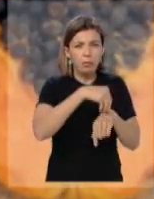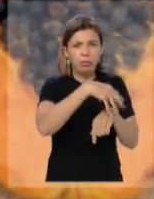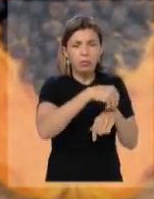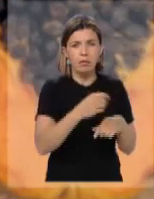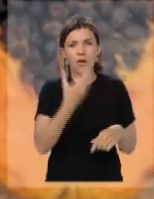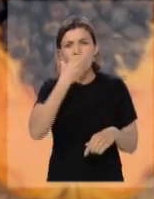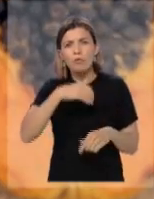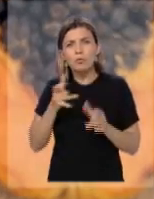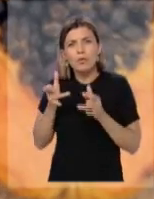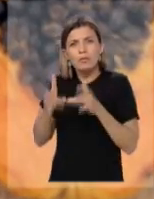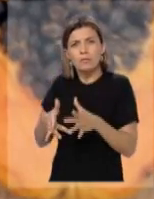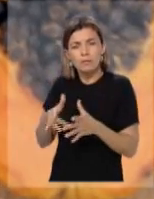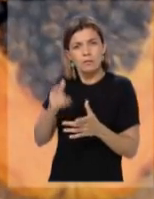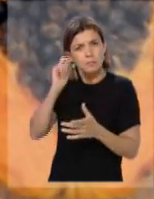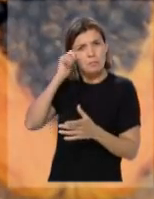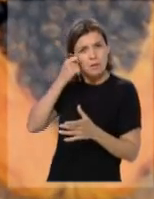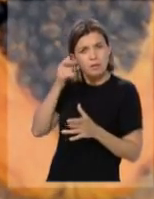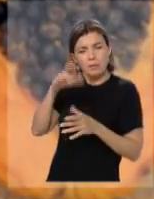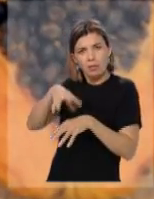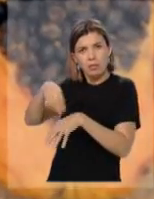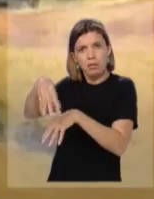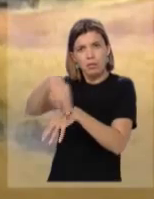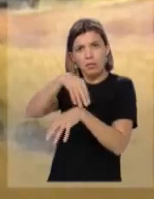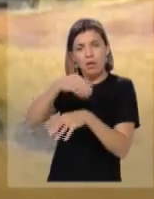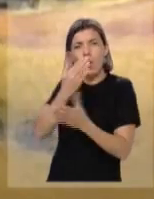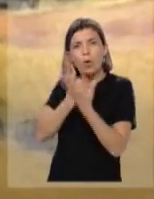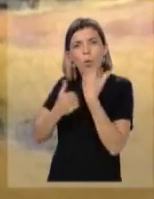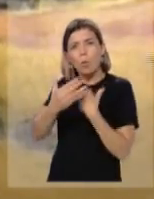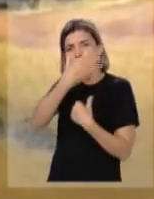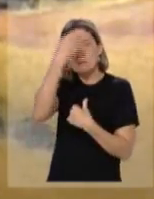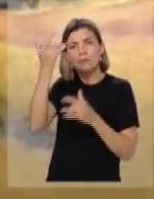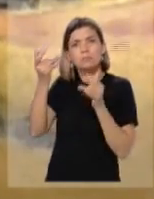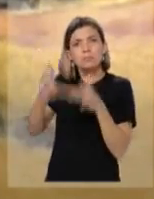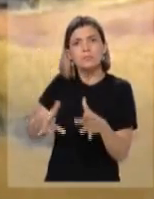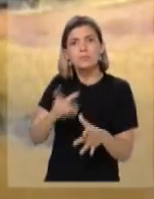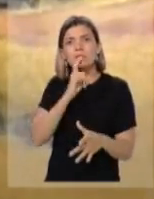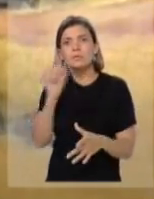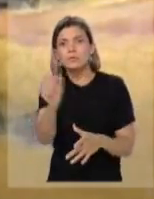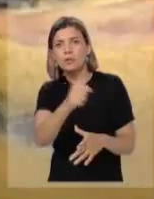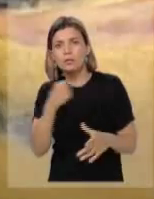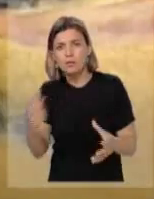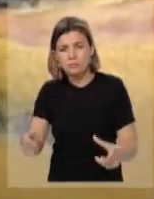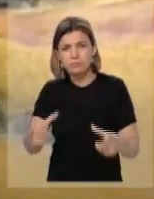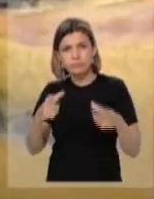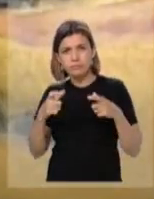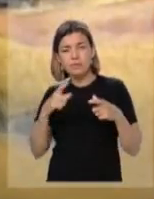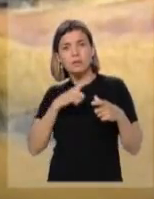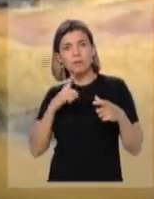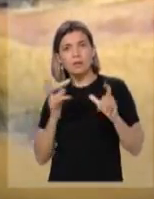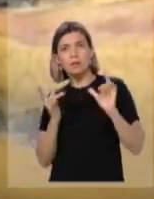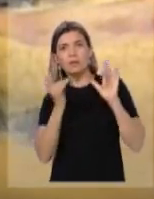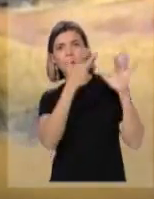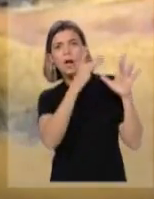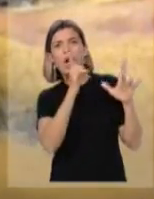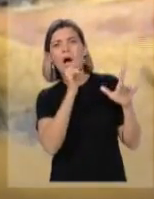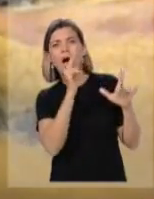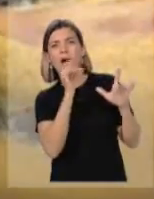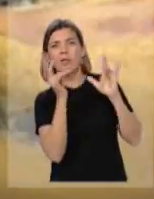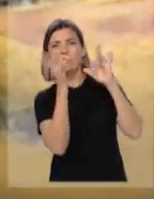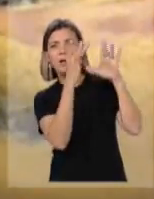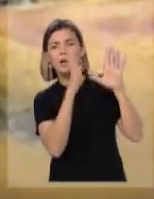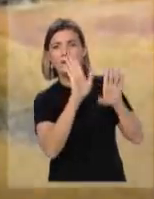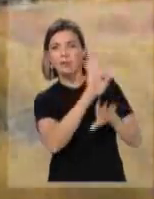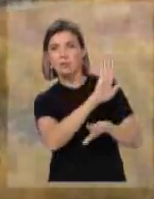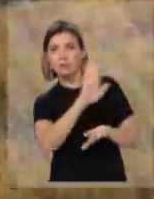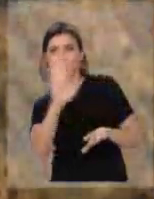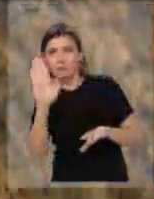no armário, nas frutas deixadas na fruteira, nos alimentos esquecidos na geladeira ou até mesmo nas paredes e